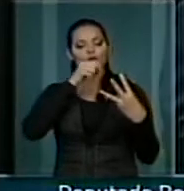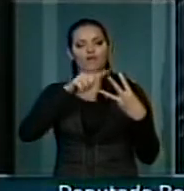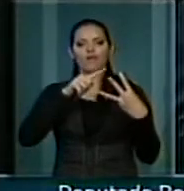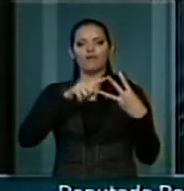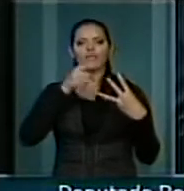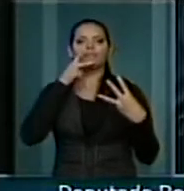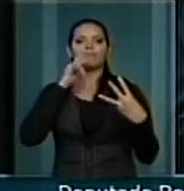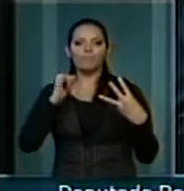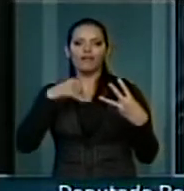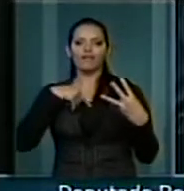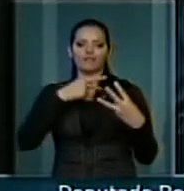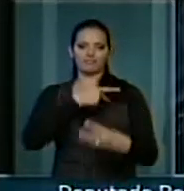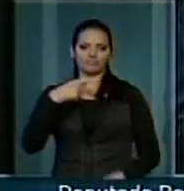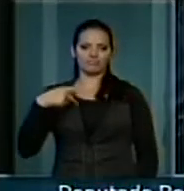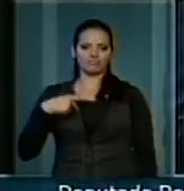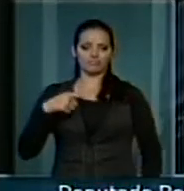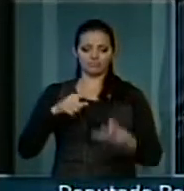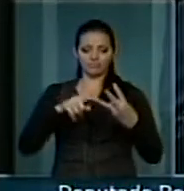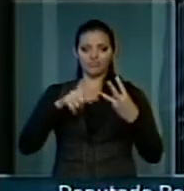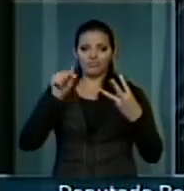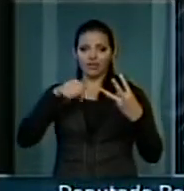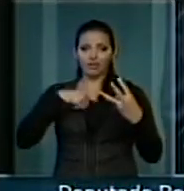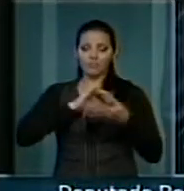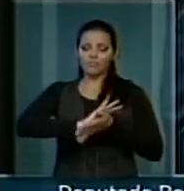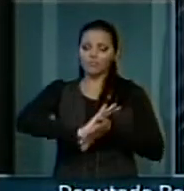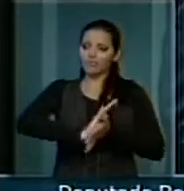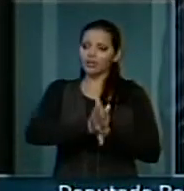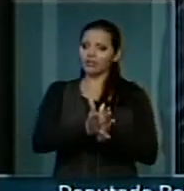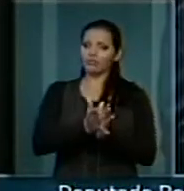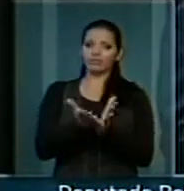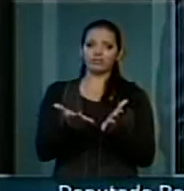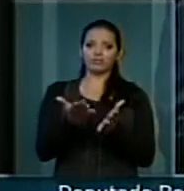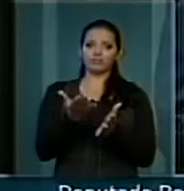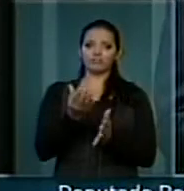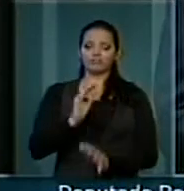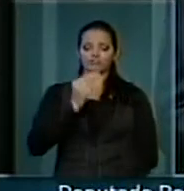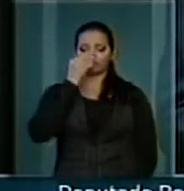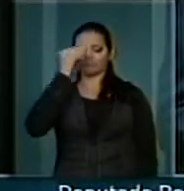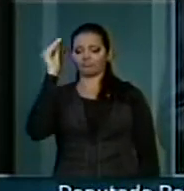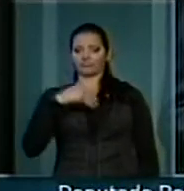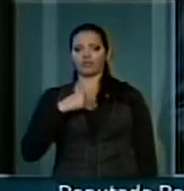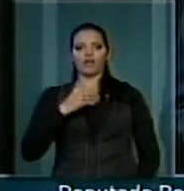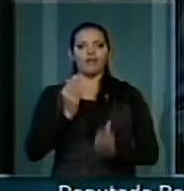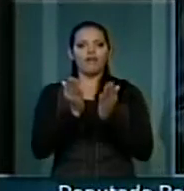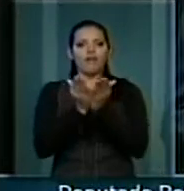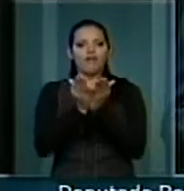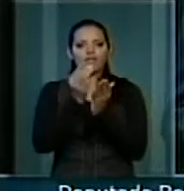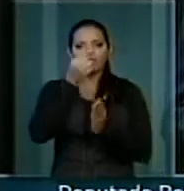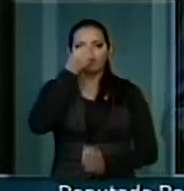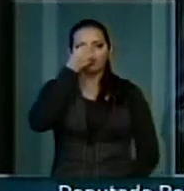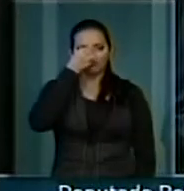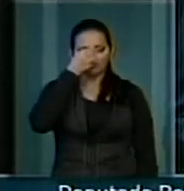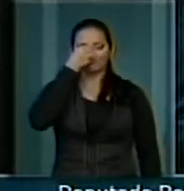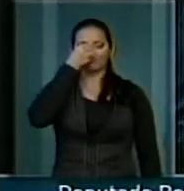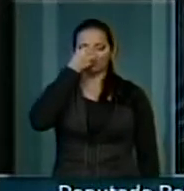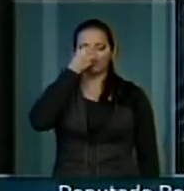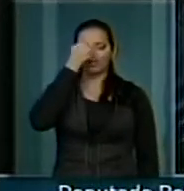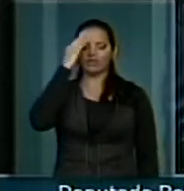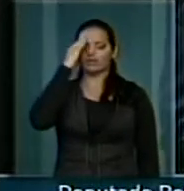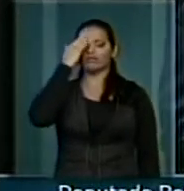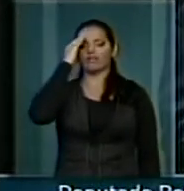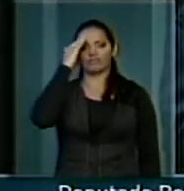que significa ser vítima de preconceito e de discriminação. Os evangélicos do Brasil bem entendem dessa